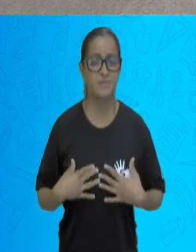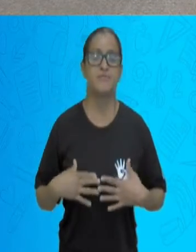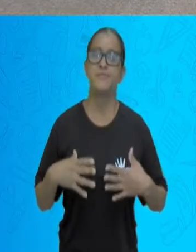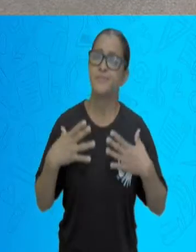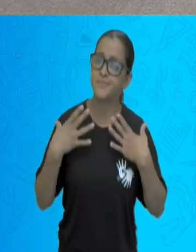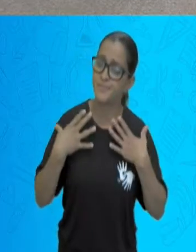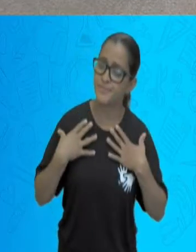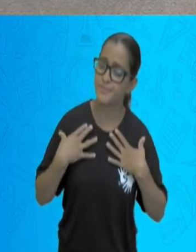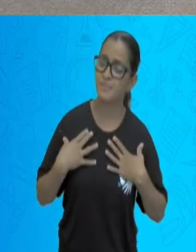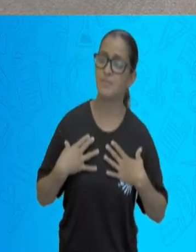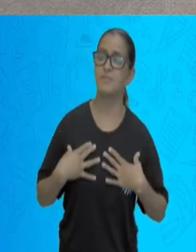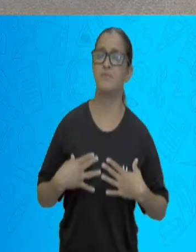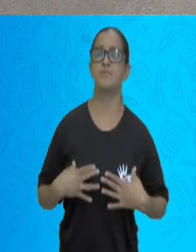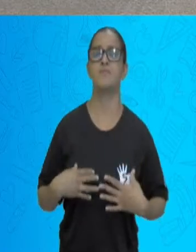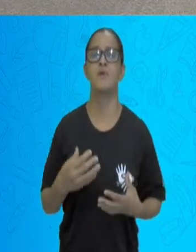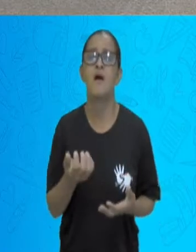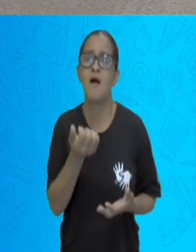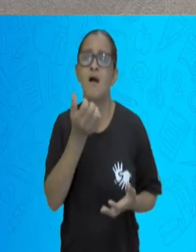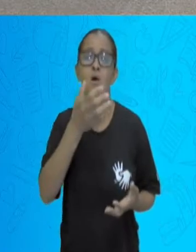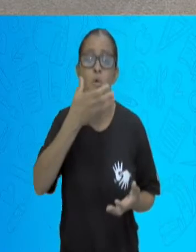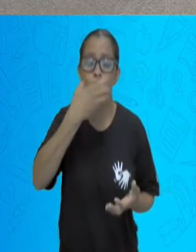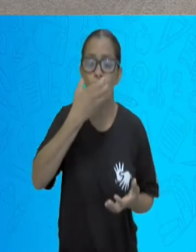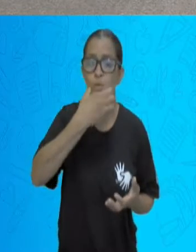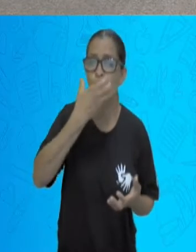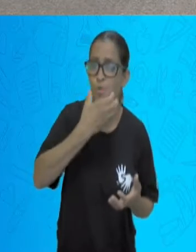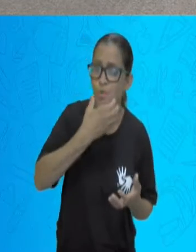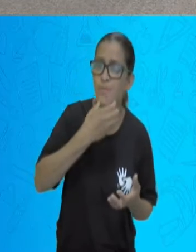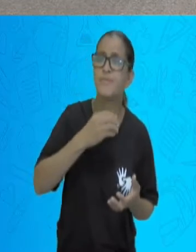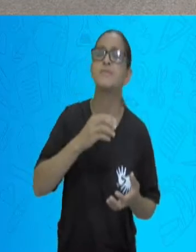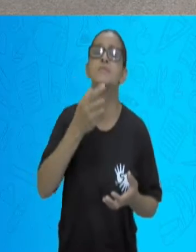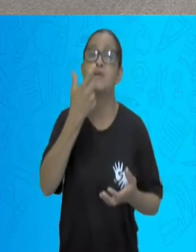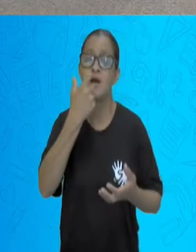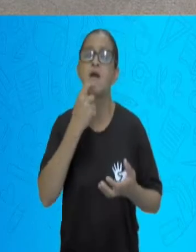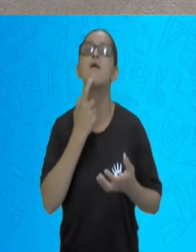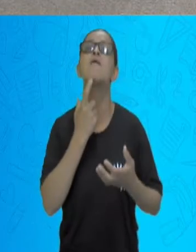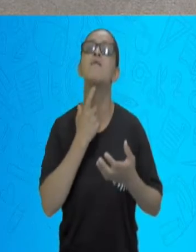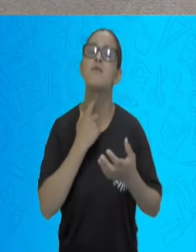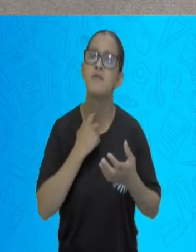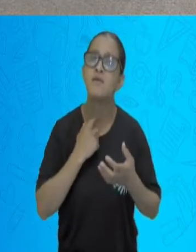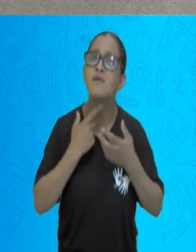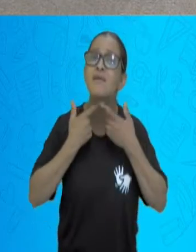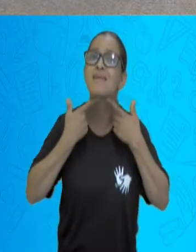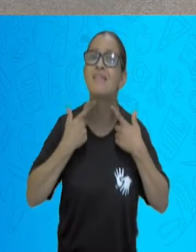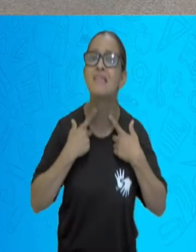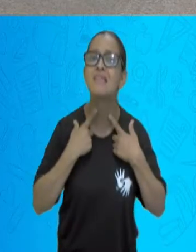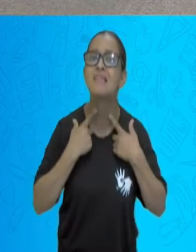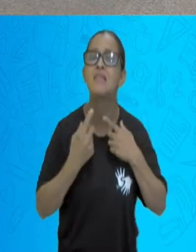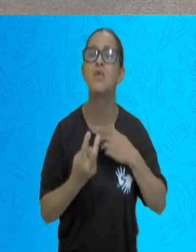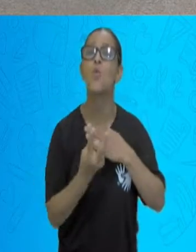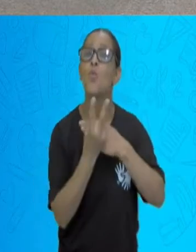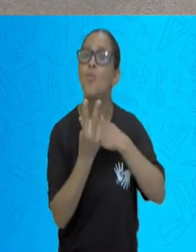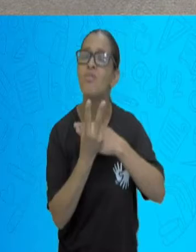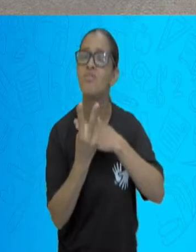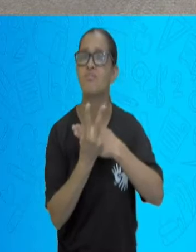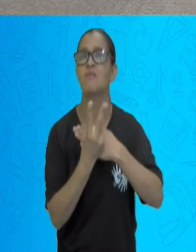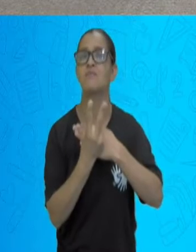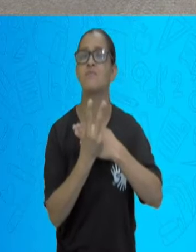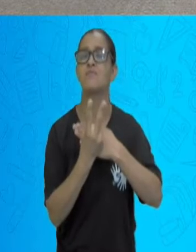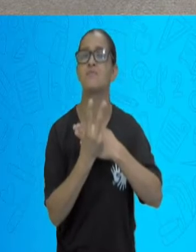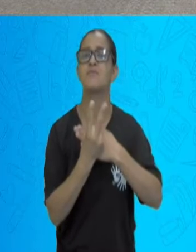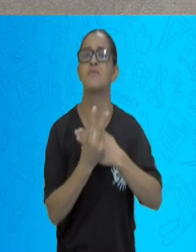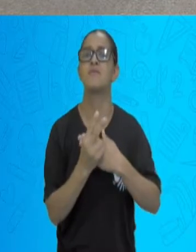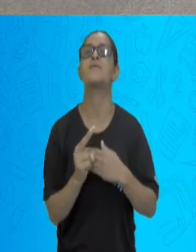faz automático. Então, o nosso próprio organismo deu um jeito de organizar isso, através da presença da epiglote, que é